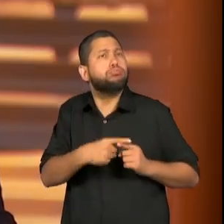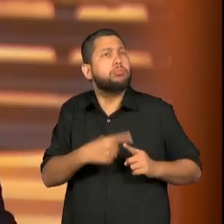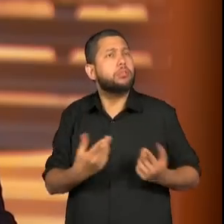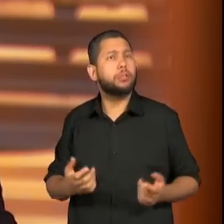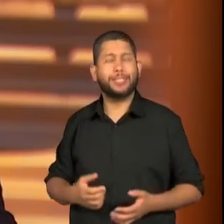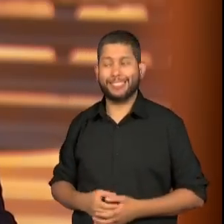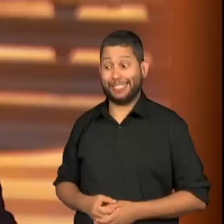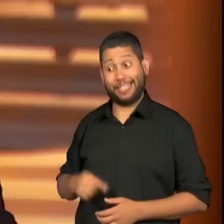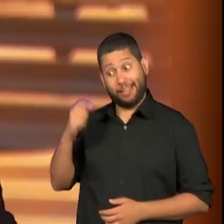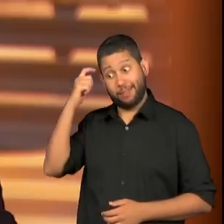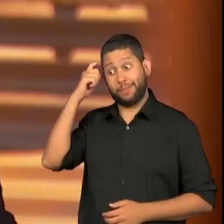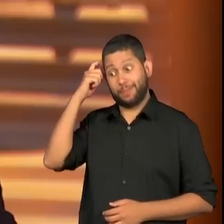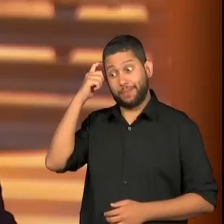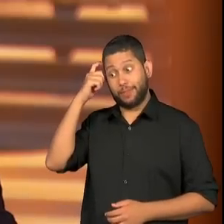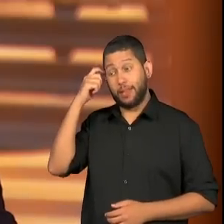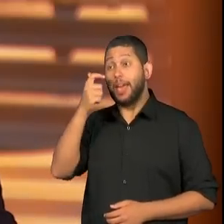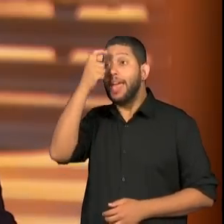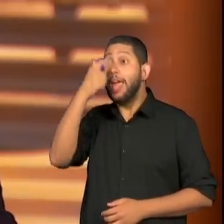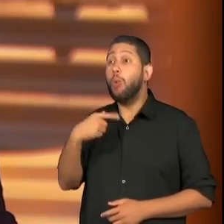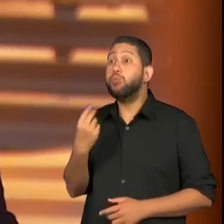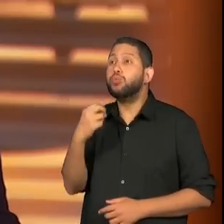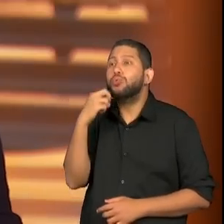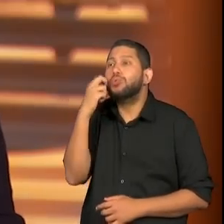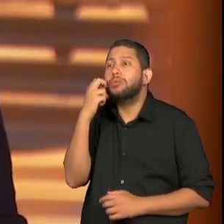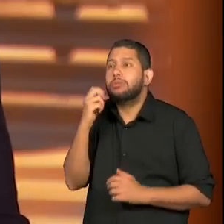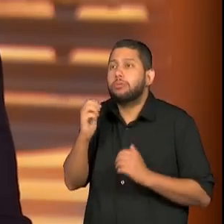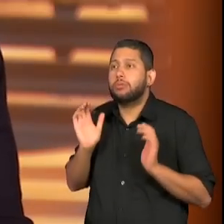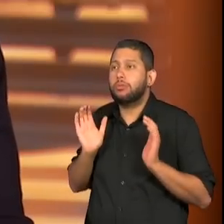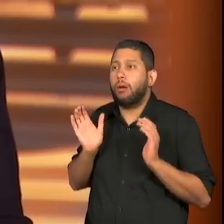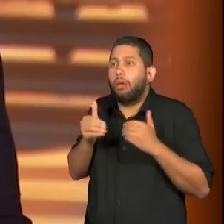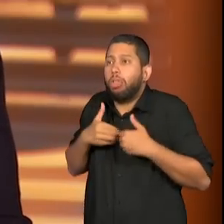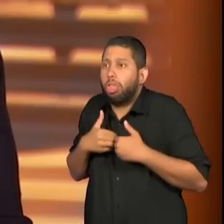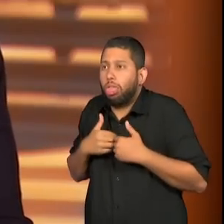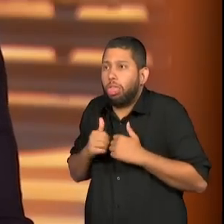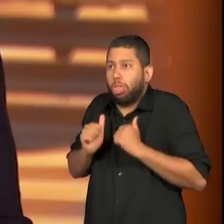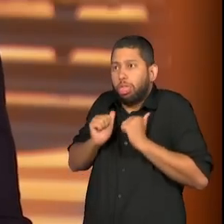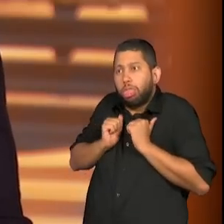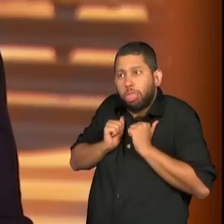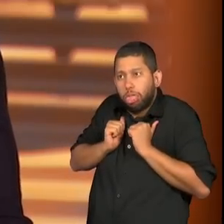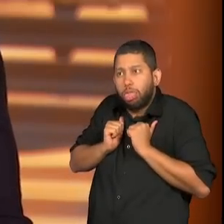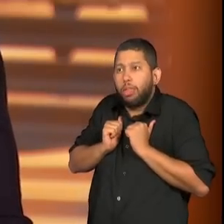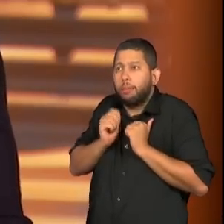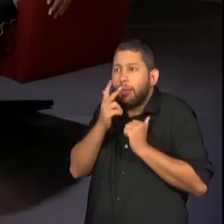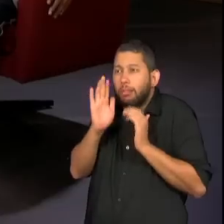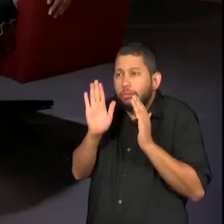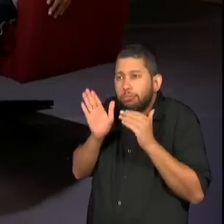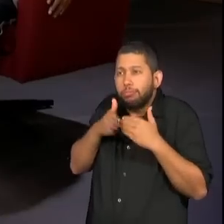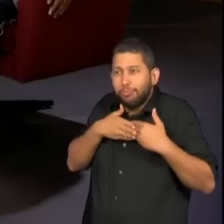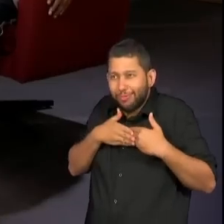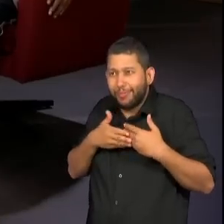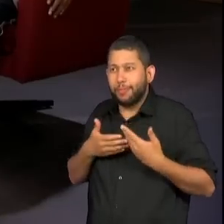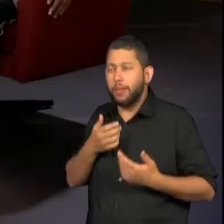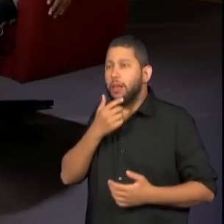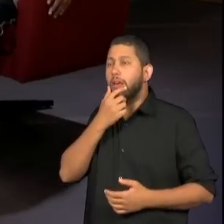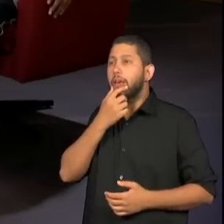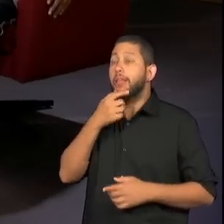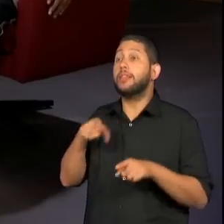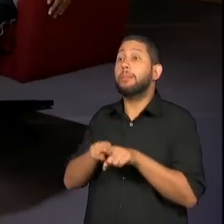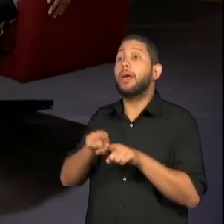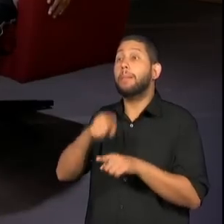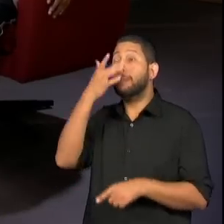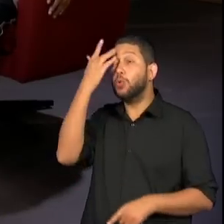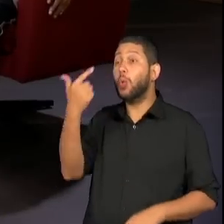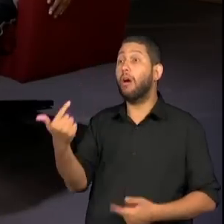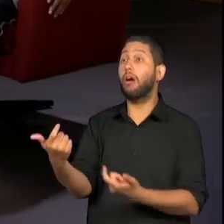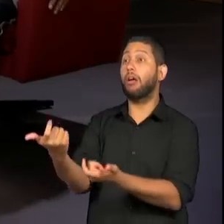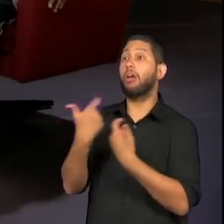porque eu acho que eu era muito inibido. Eu era muito tímido, fechado. E o fato das pessoas ficarem me chamando de